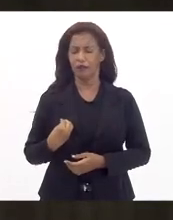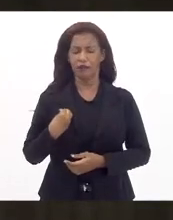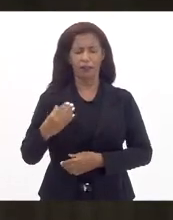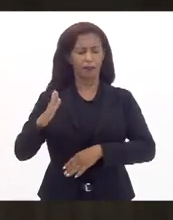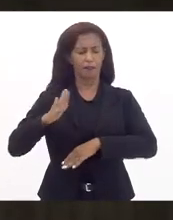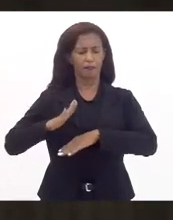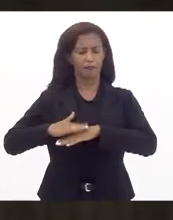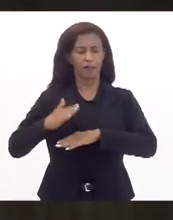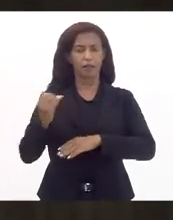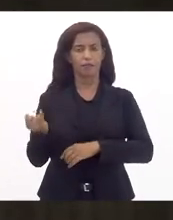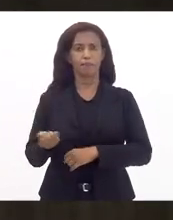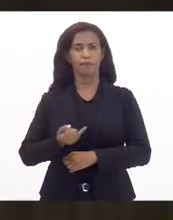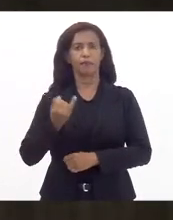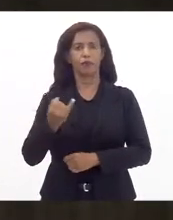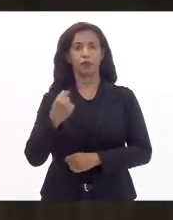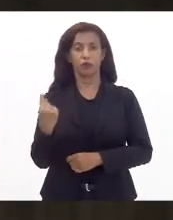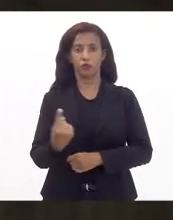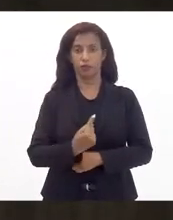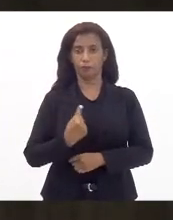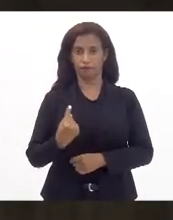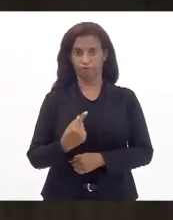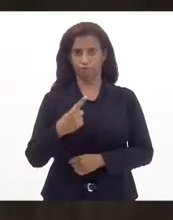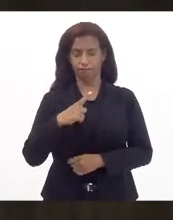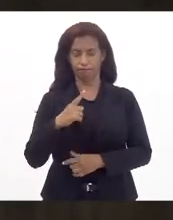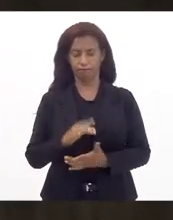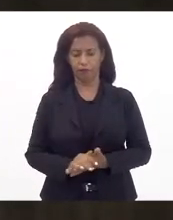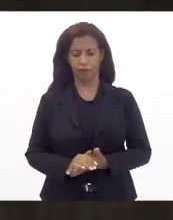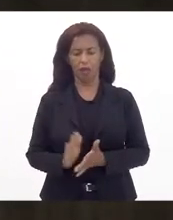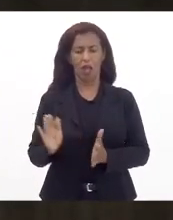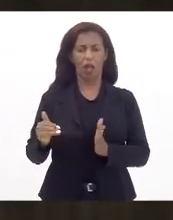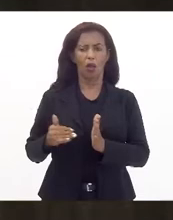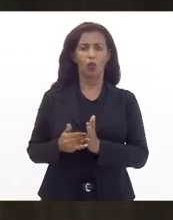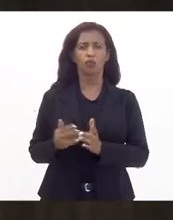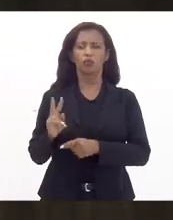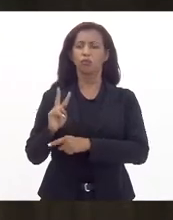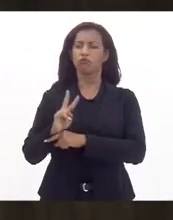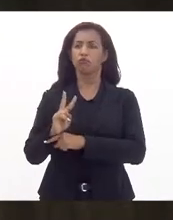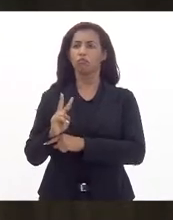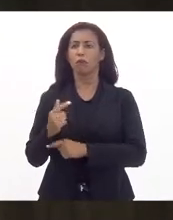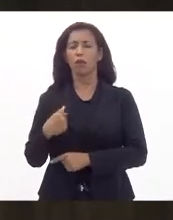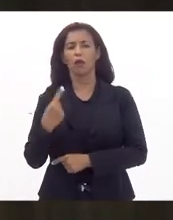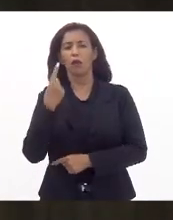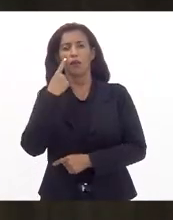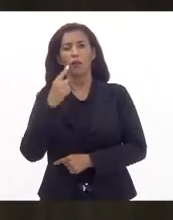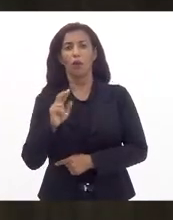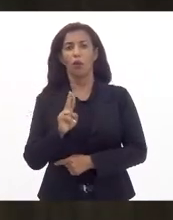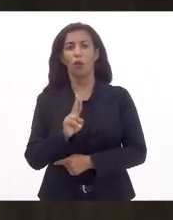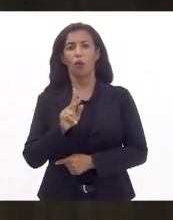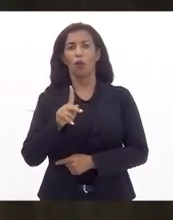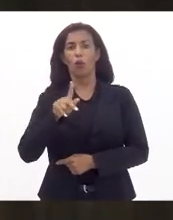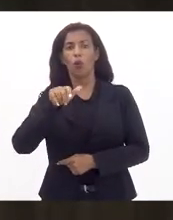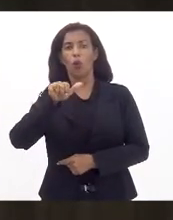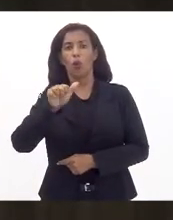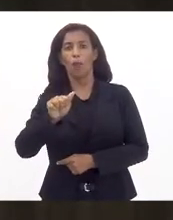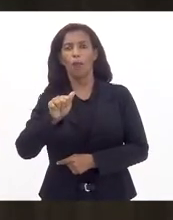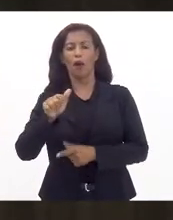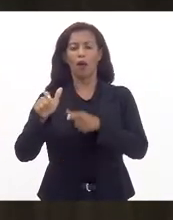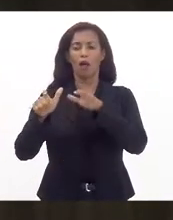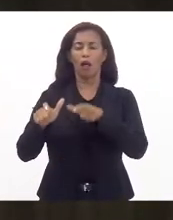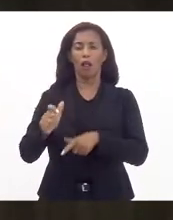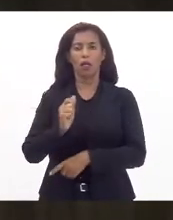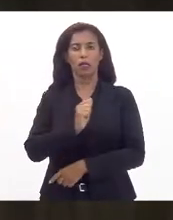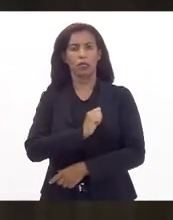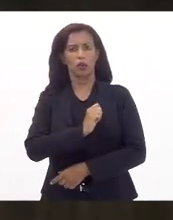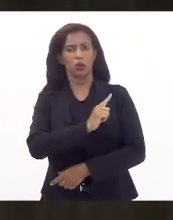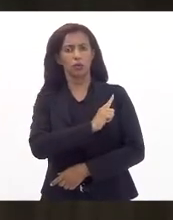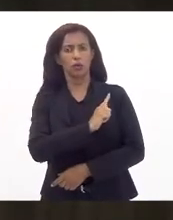mais importante que nós temos última fiscalização que o realizei foi na UPA de Santa Luzia em